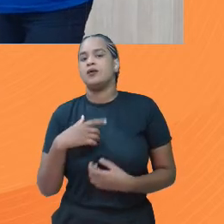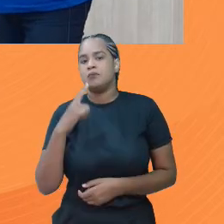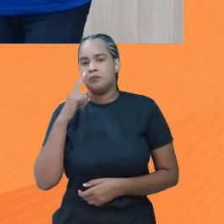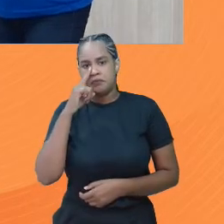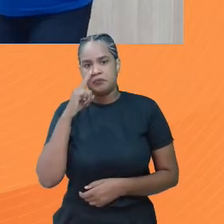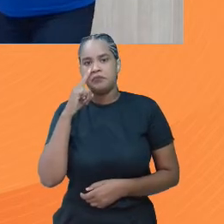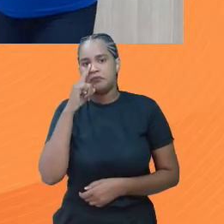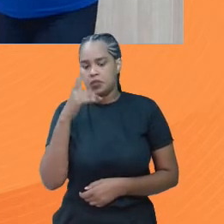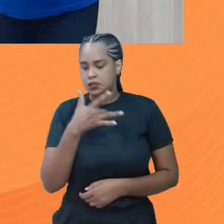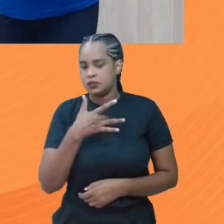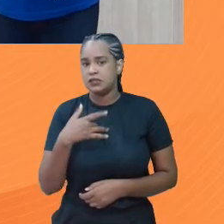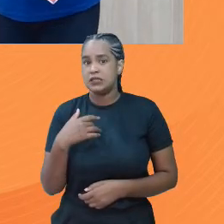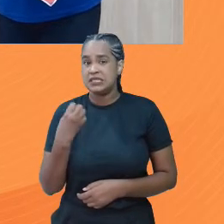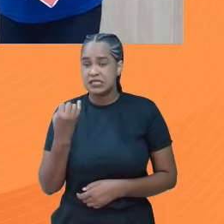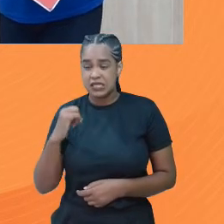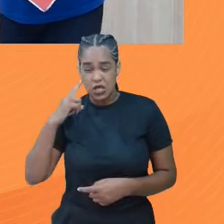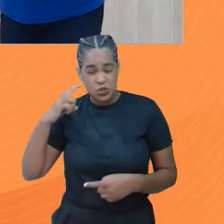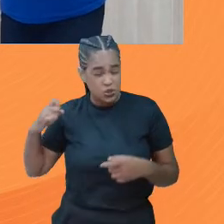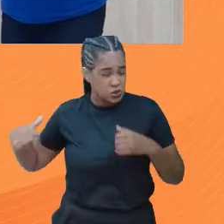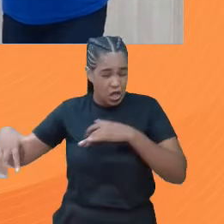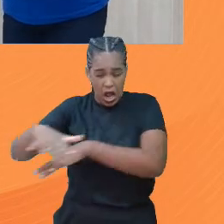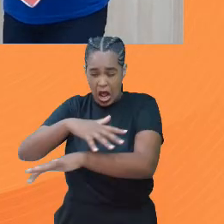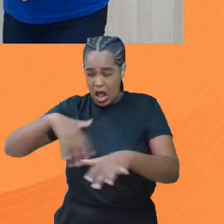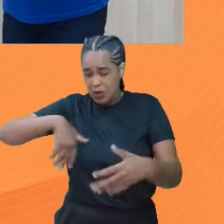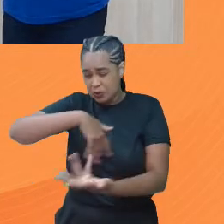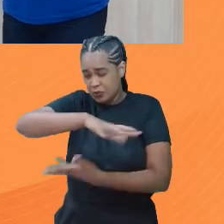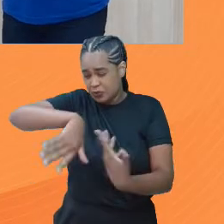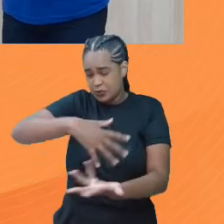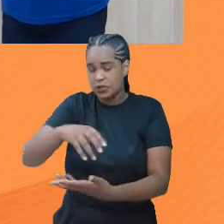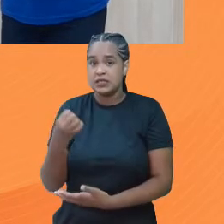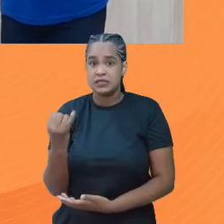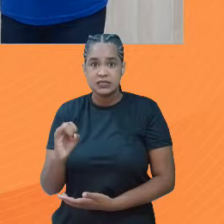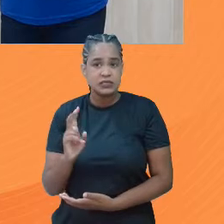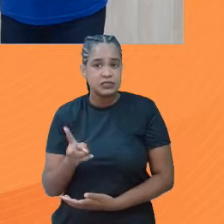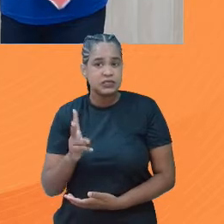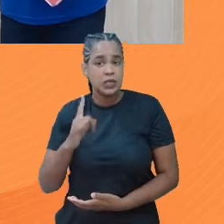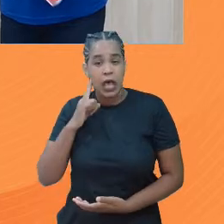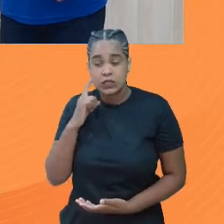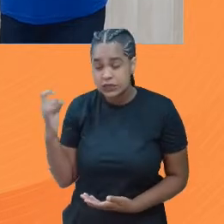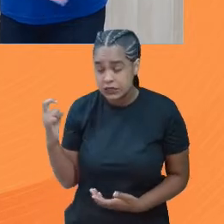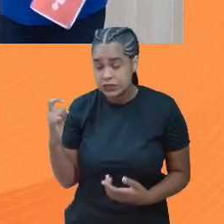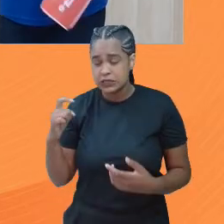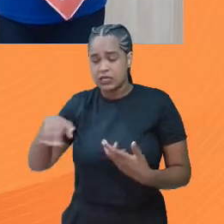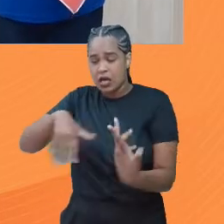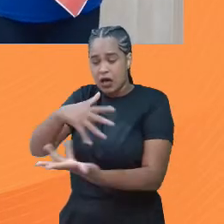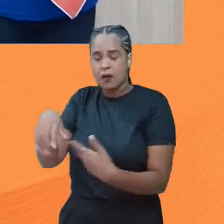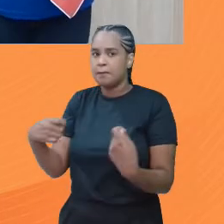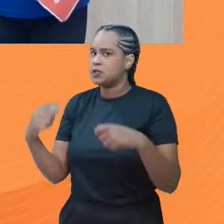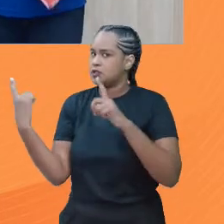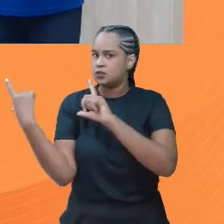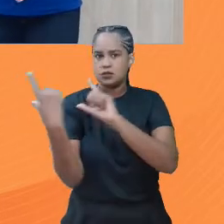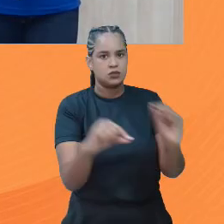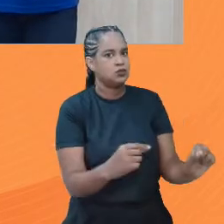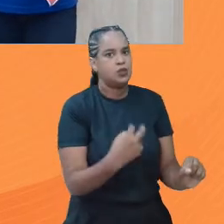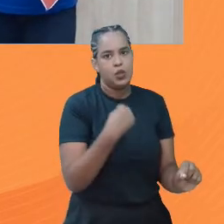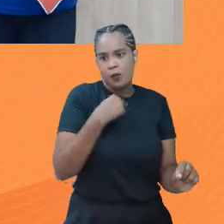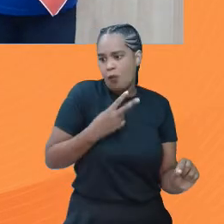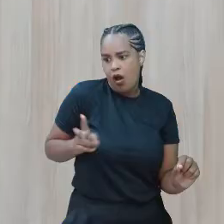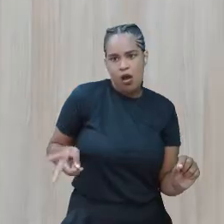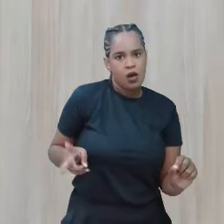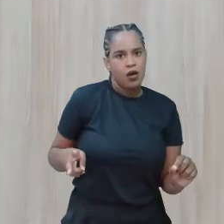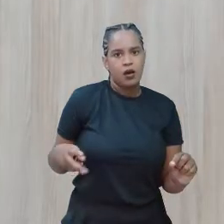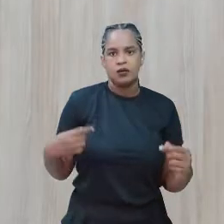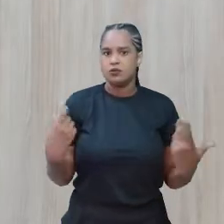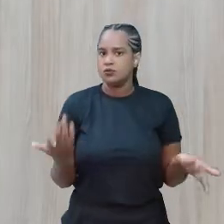de quem fica exposto à poluição sonora. Então, ficar exposto à poluição sonora, a gente tem que sair, pessoal. A gente tem que sair do